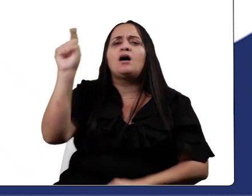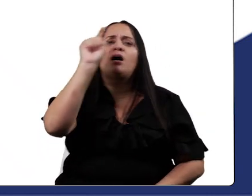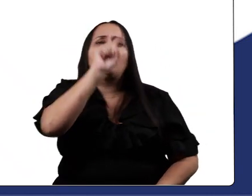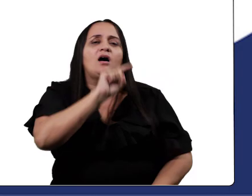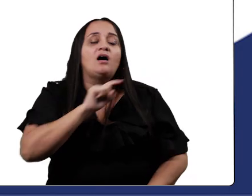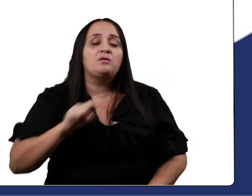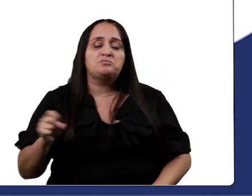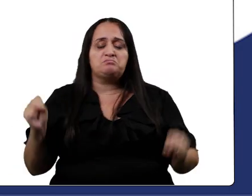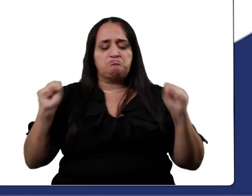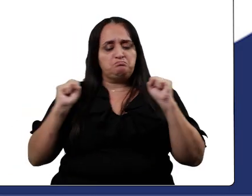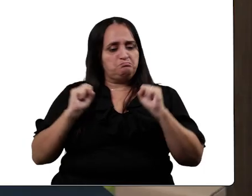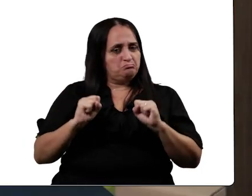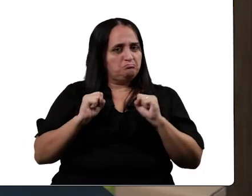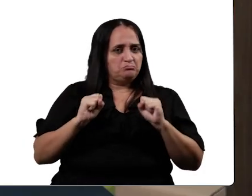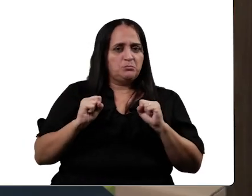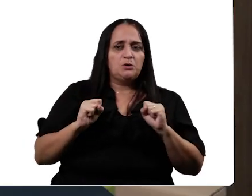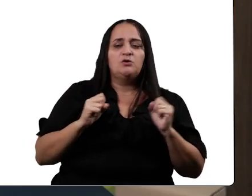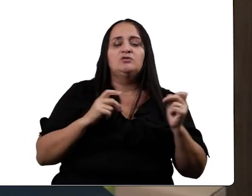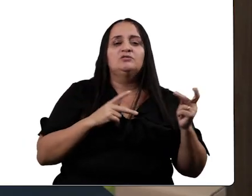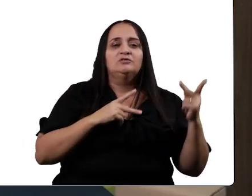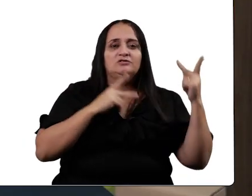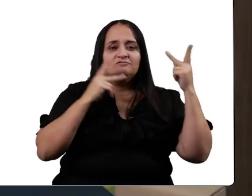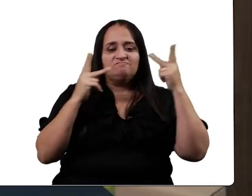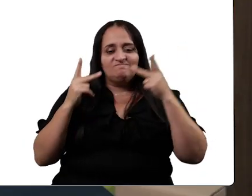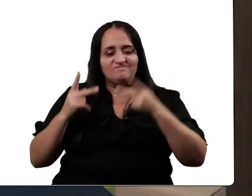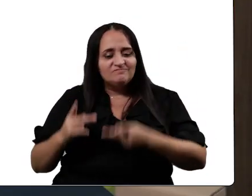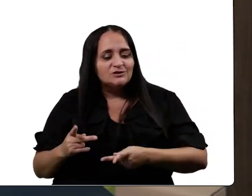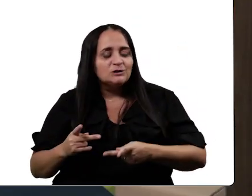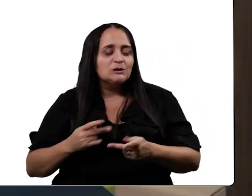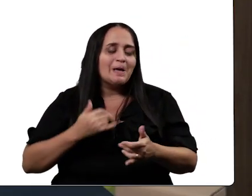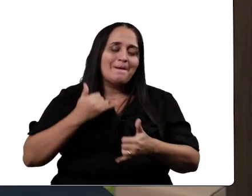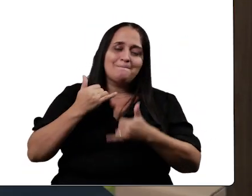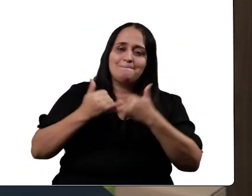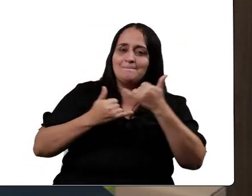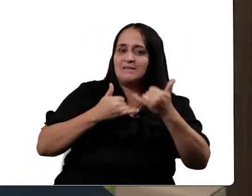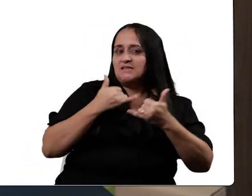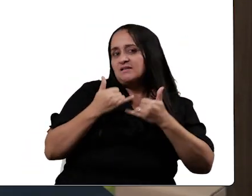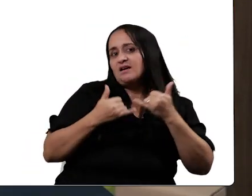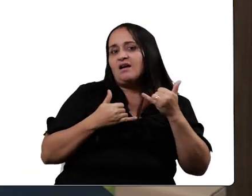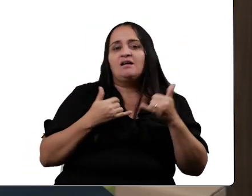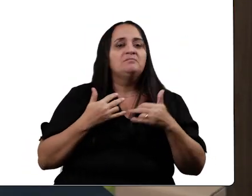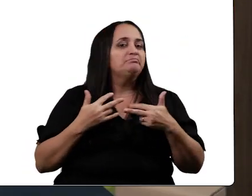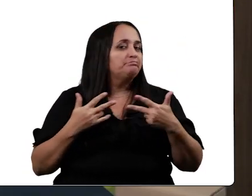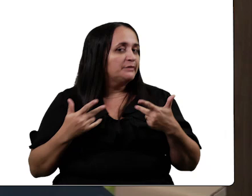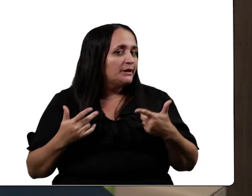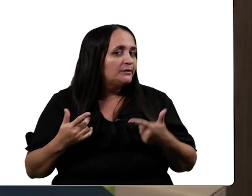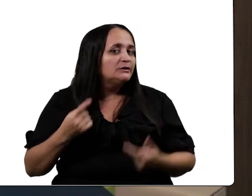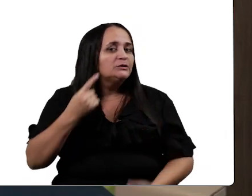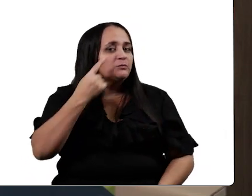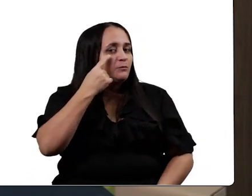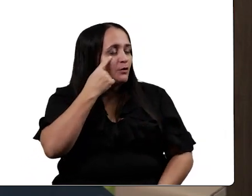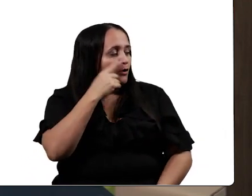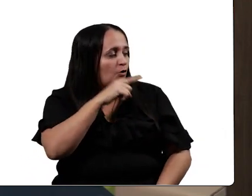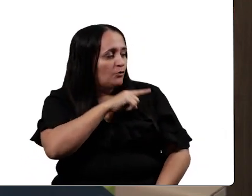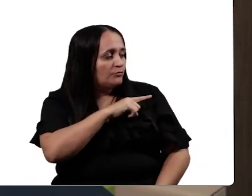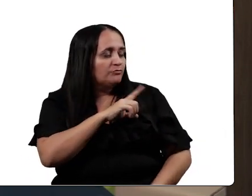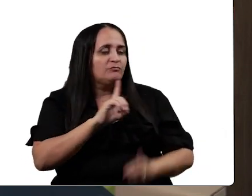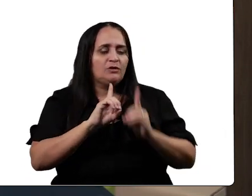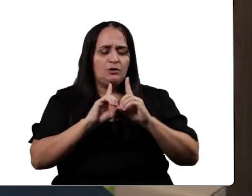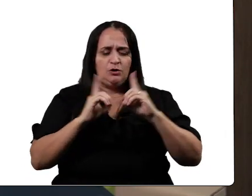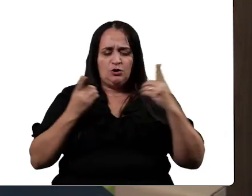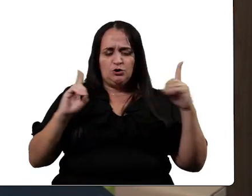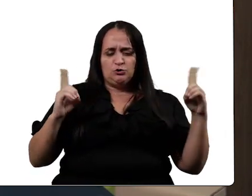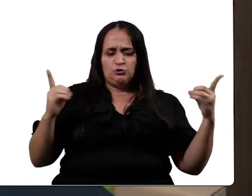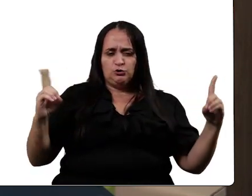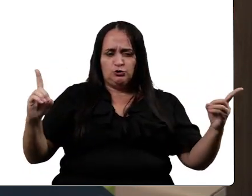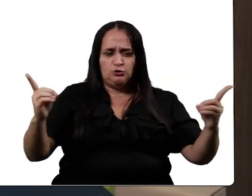é possível brincar. Mas, além dessas coisas aqui que está lá na nossa sequência, a Dique do Tororó,